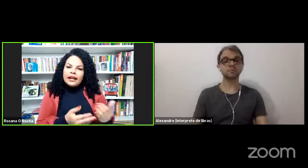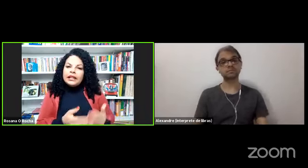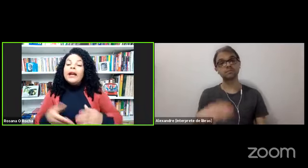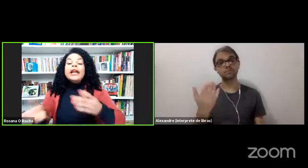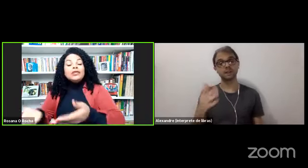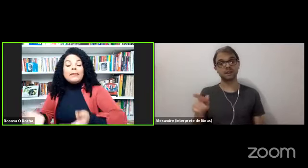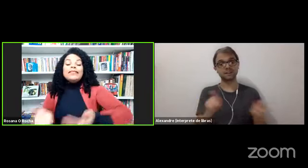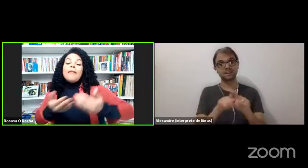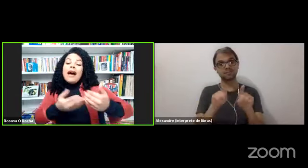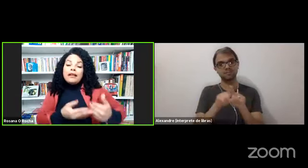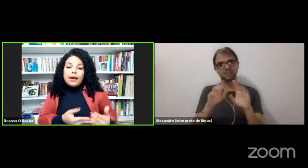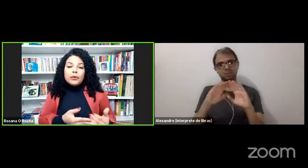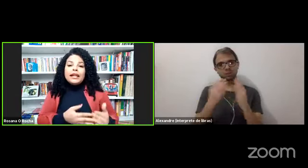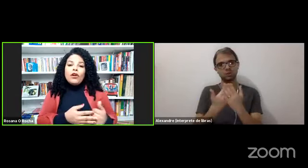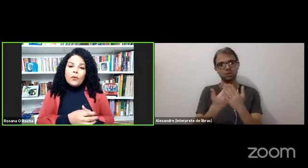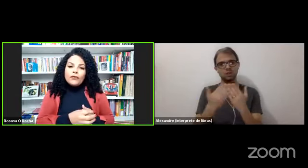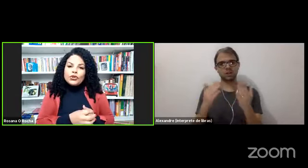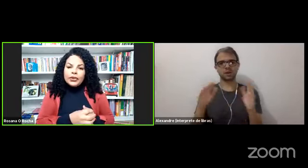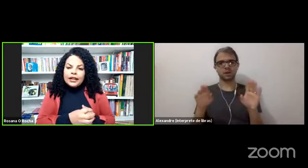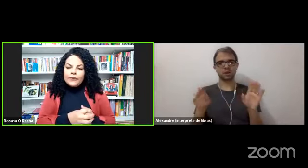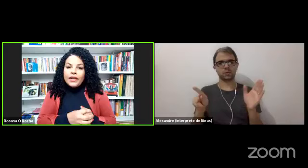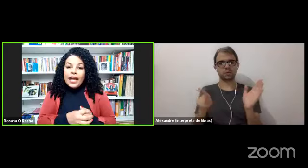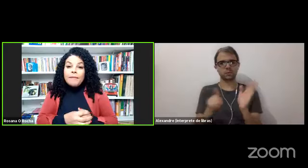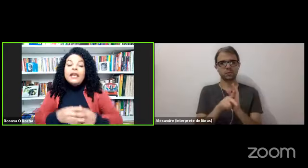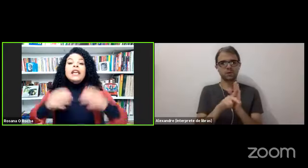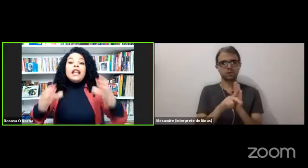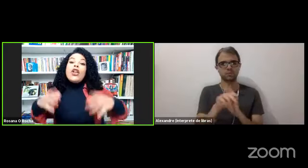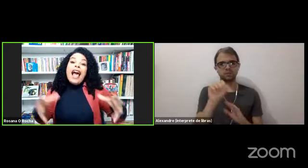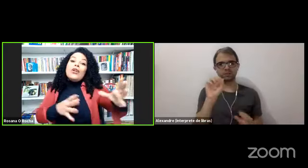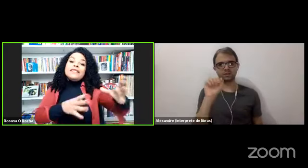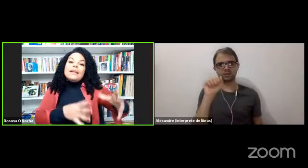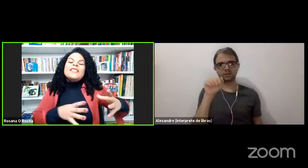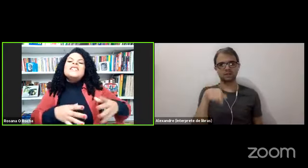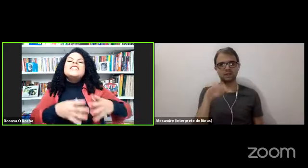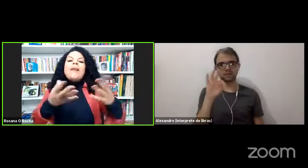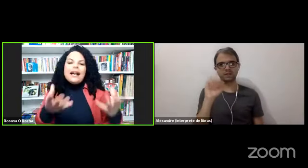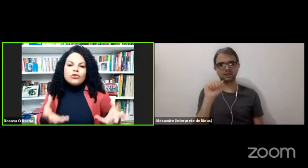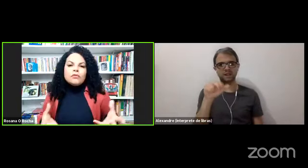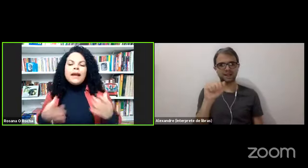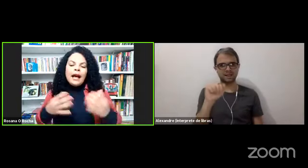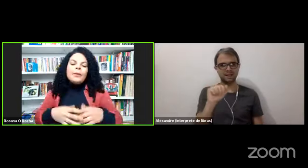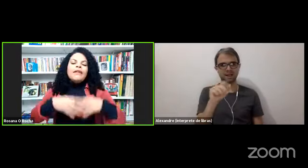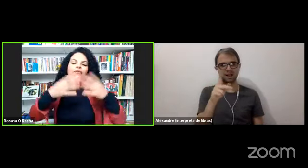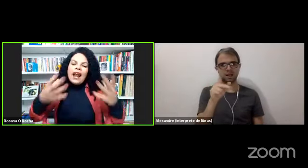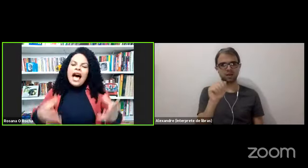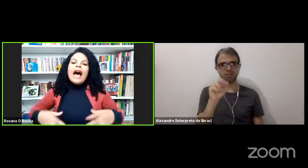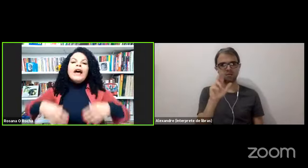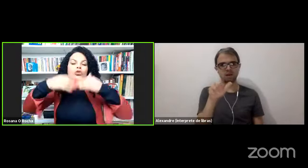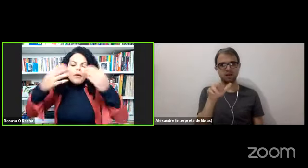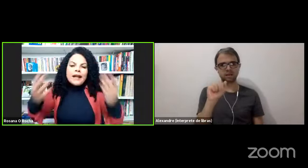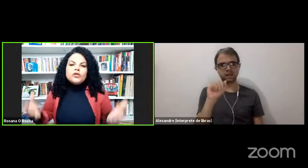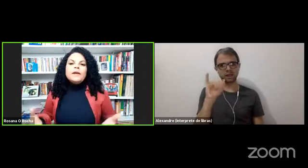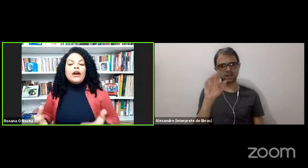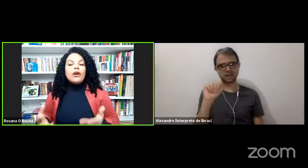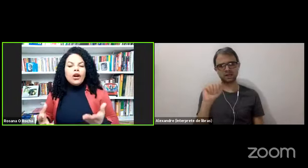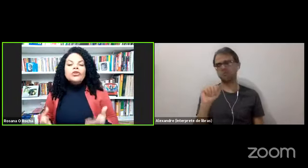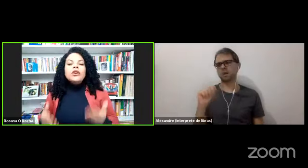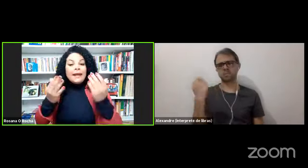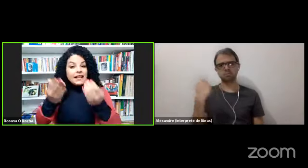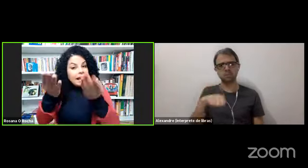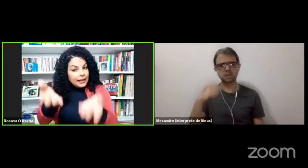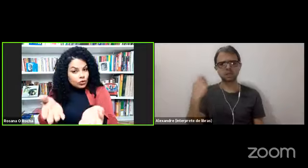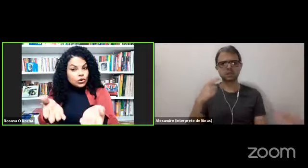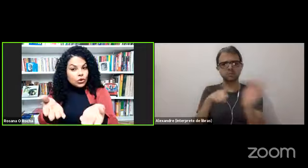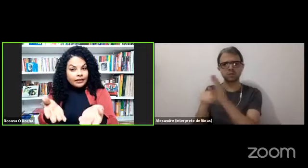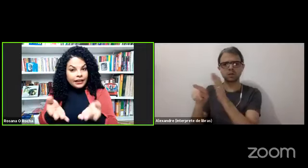de Parnaíba, eu também trabalho em Barueri como professora na FIEB, e lá nós temos esse espaço para falar nos momentos pedagógicos,